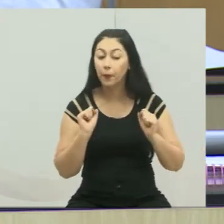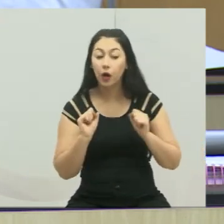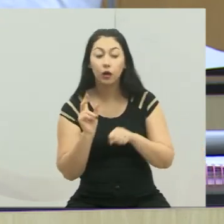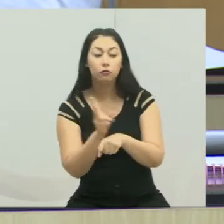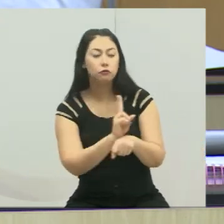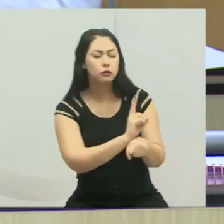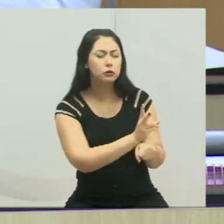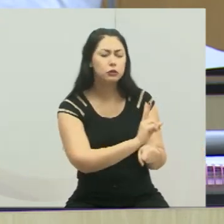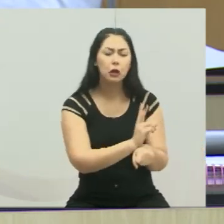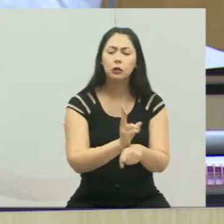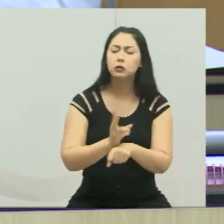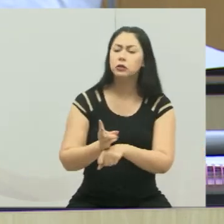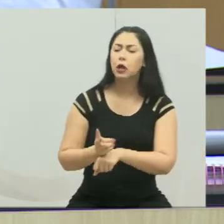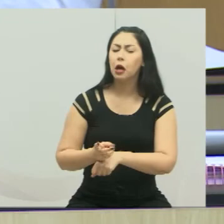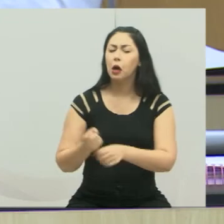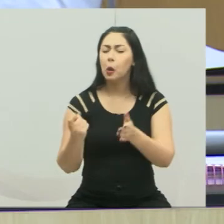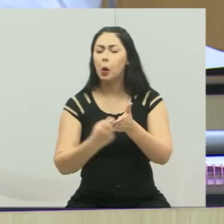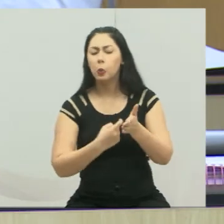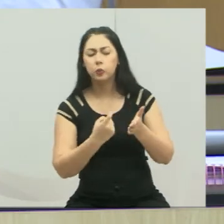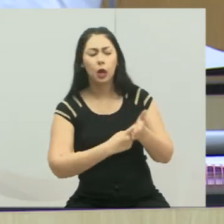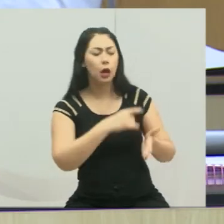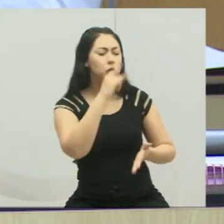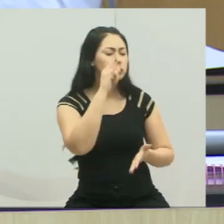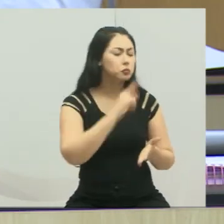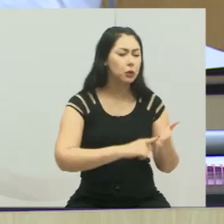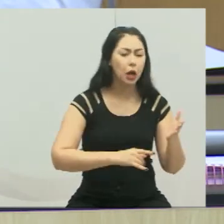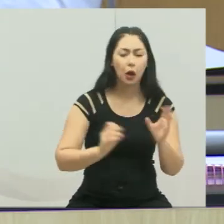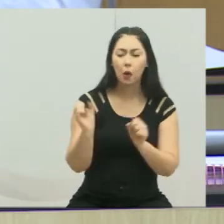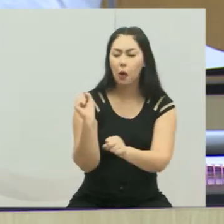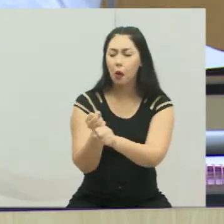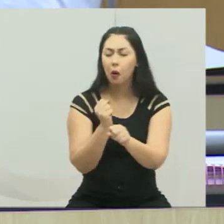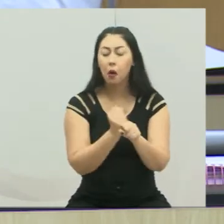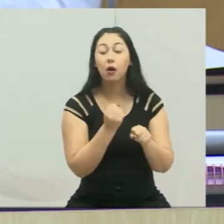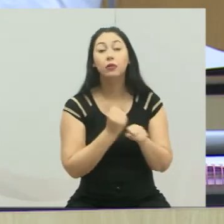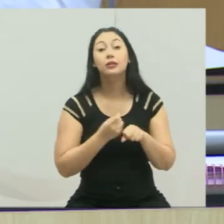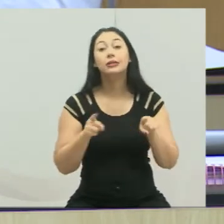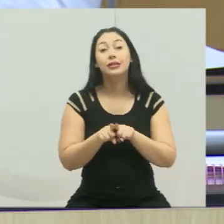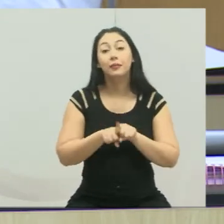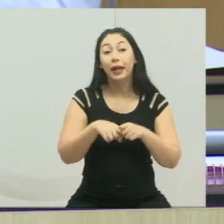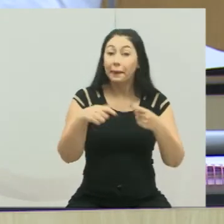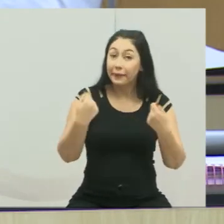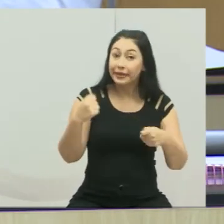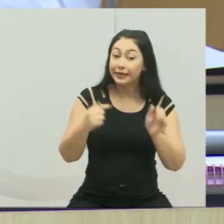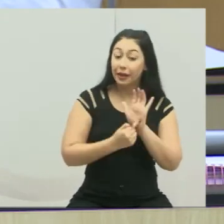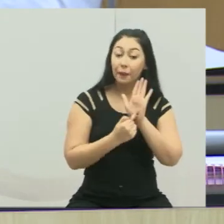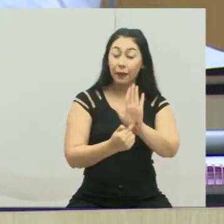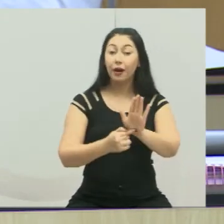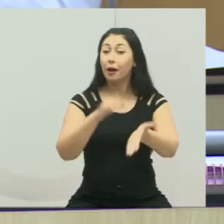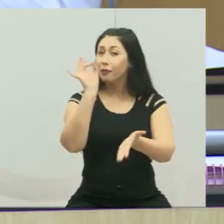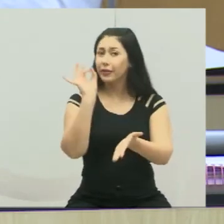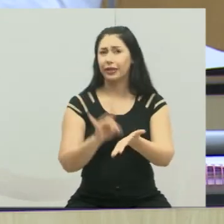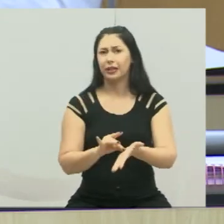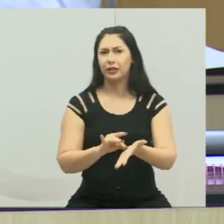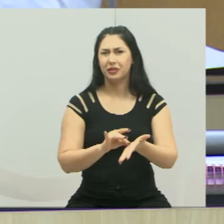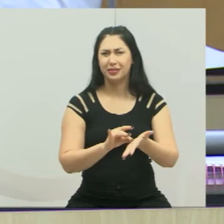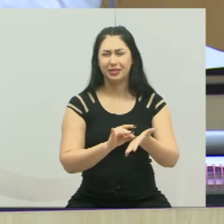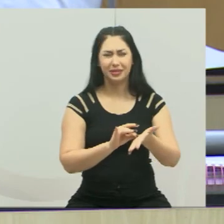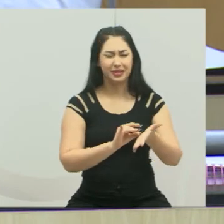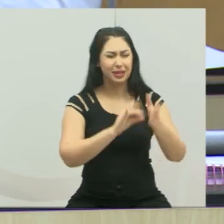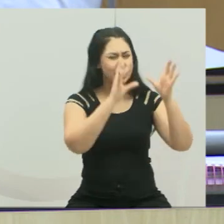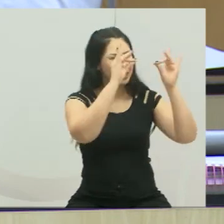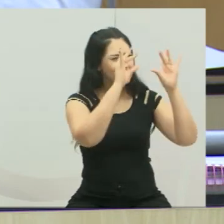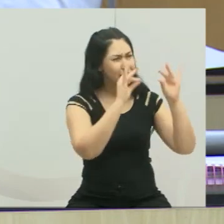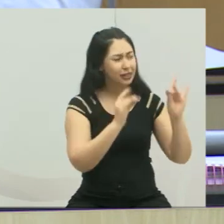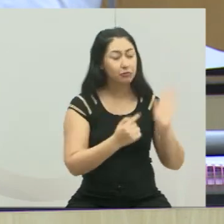parcerias, obras e contratos firmados pelo Poder Executivo, considerando a necessidade de se garantir a transparência e a plena divulgação das ações e dos gastos de dinheiro